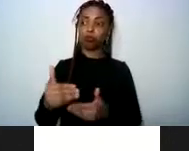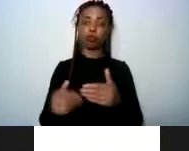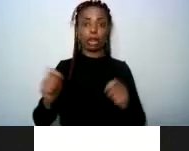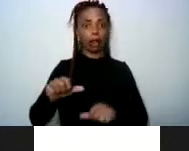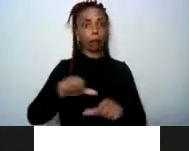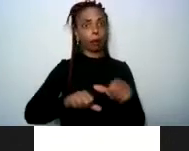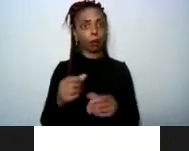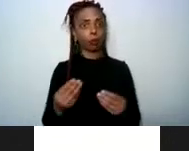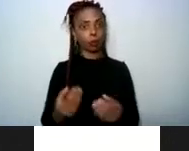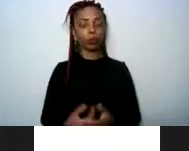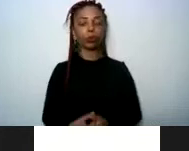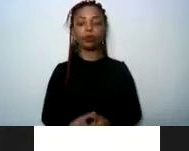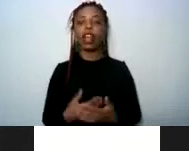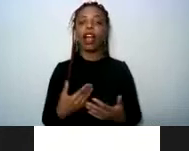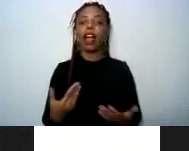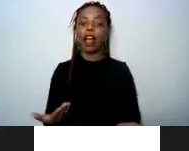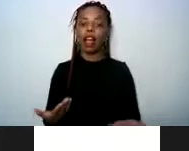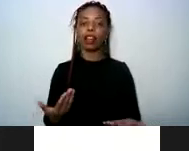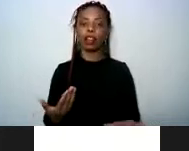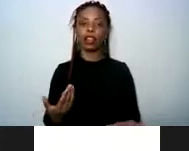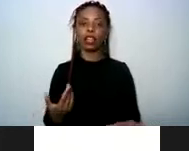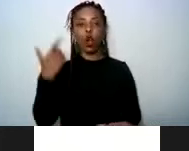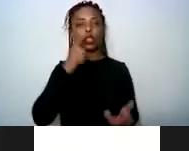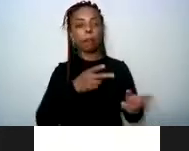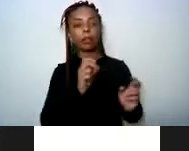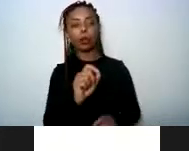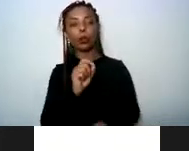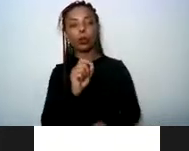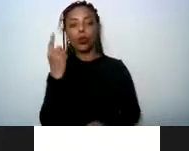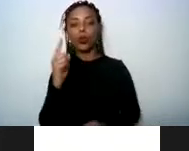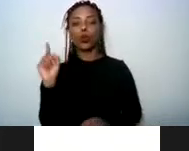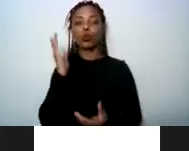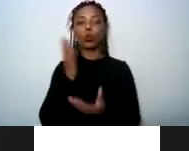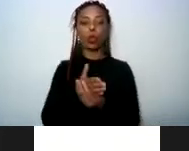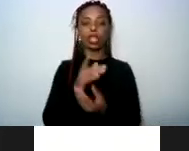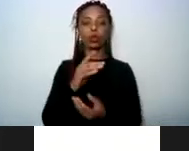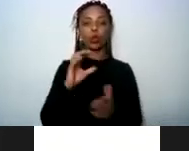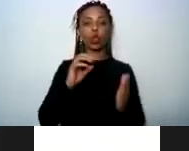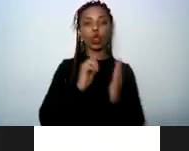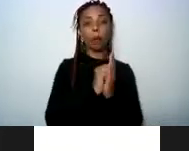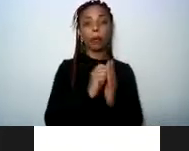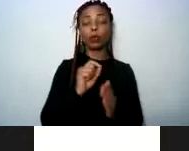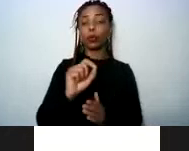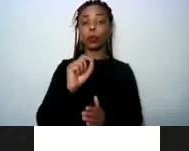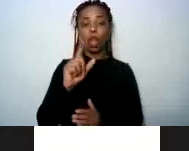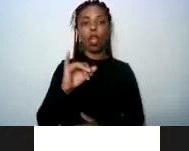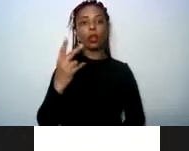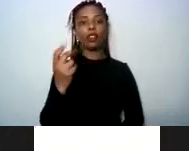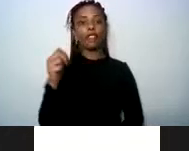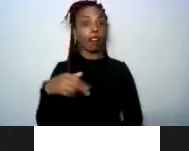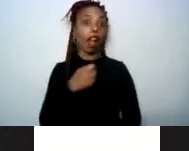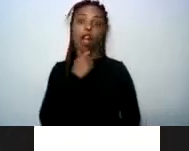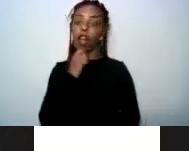e aí aqui a gente consegue perceber o último processo de tombamento que é o processo do IFAM que ainda não foi finalizado